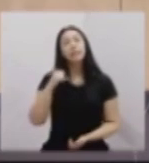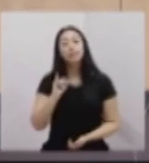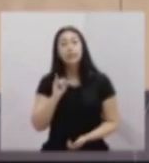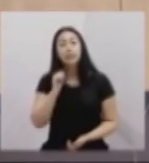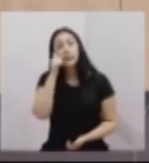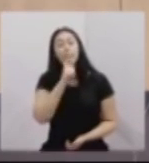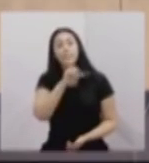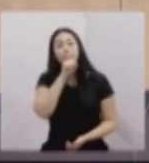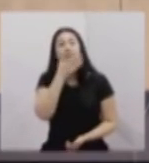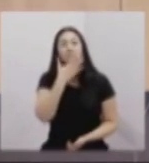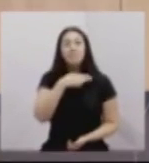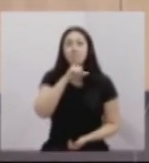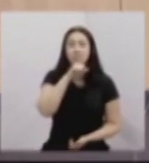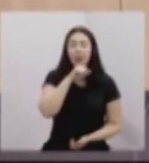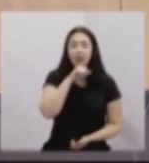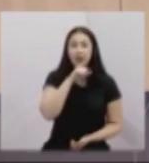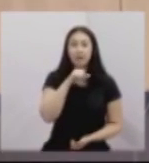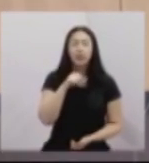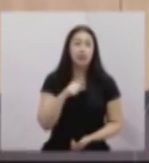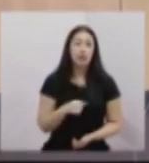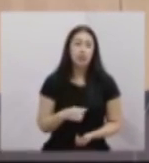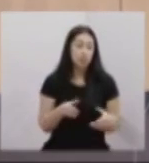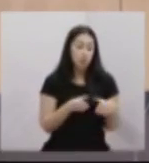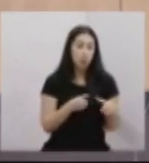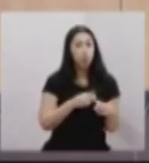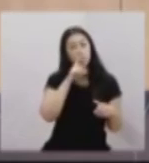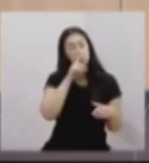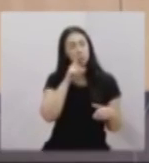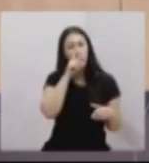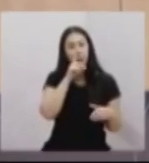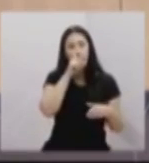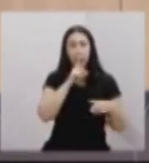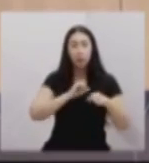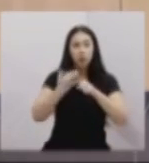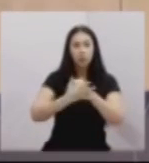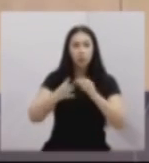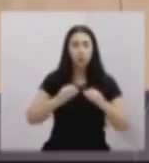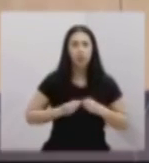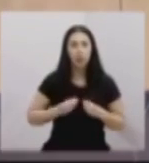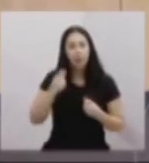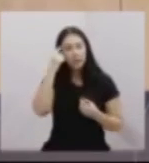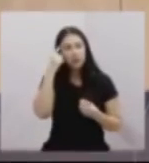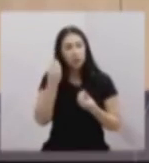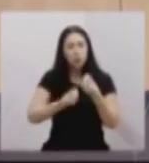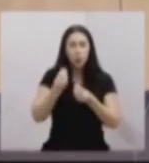responsáveis legais enquadrados no grupo de risco, avaliou-se outra forma para a retirada do